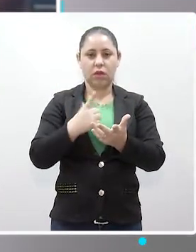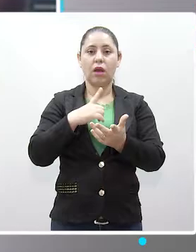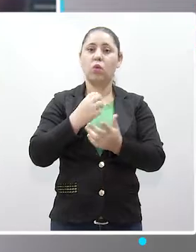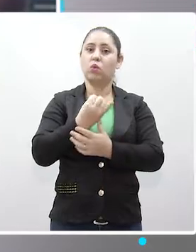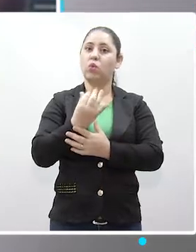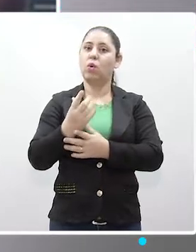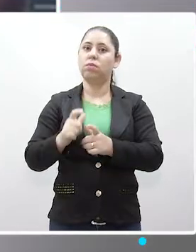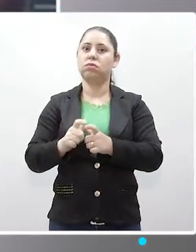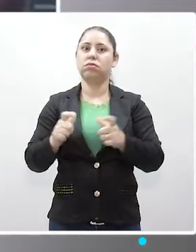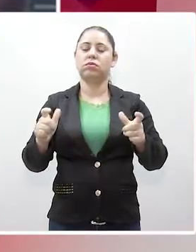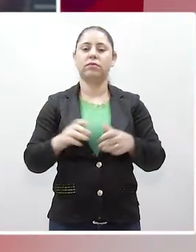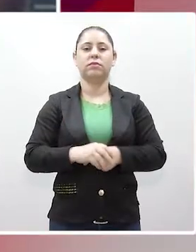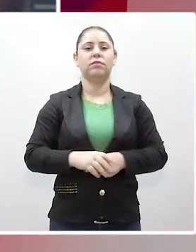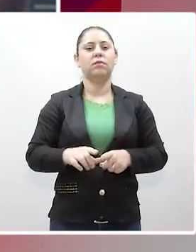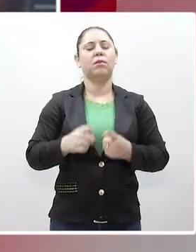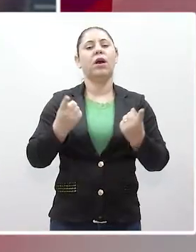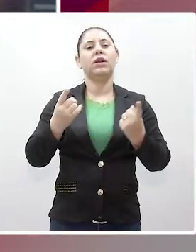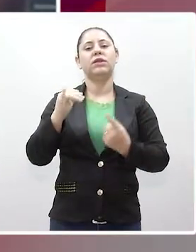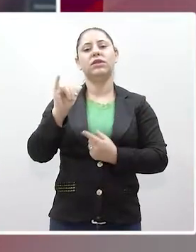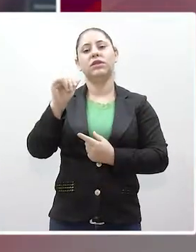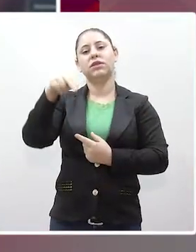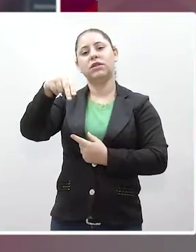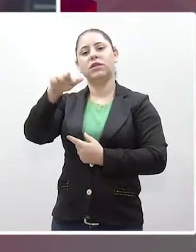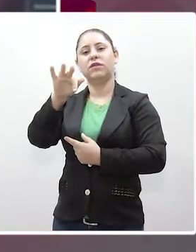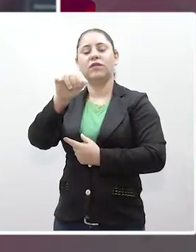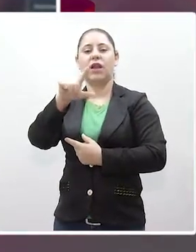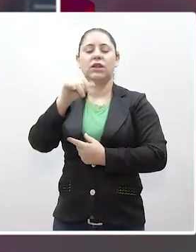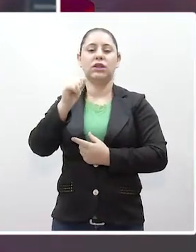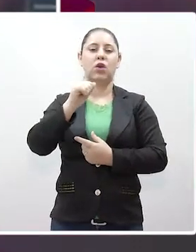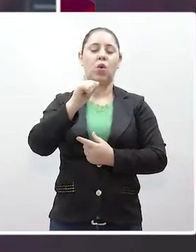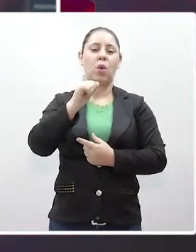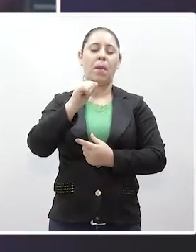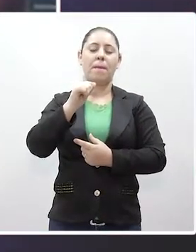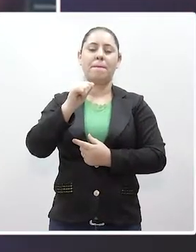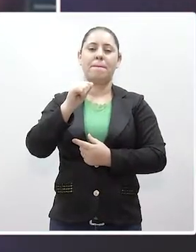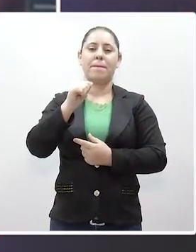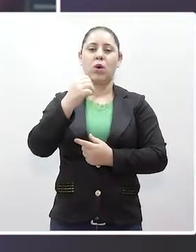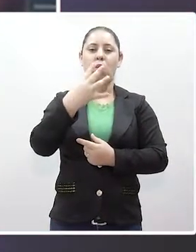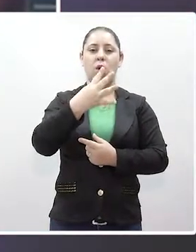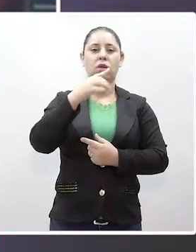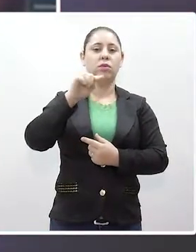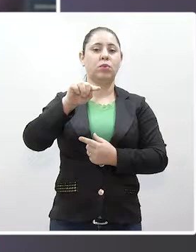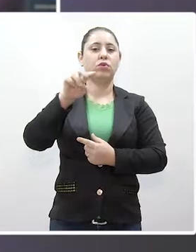número muito grande. Mas quando pega a inflação oficial do Brasil, ficou em